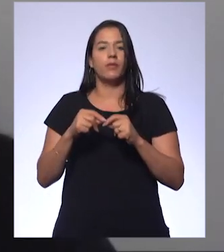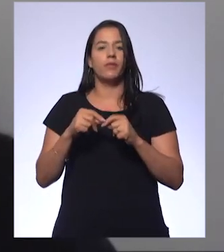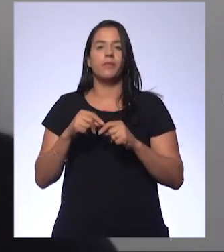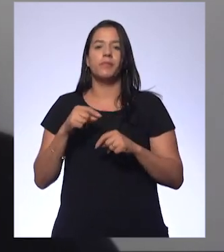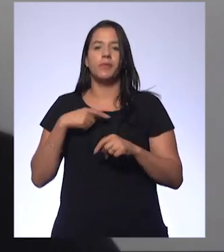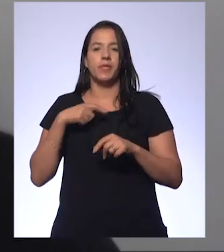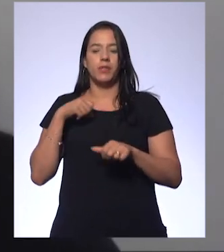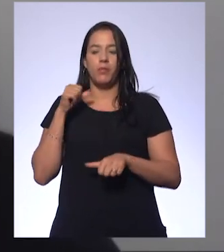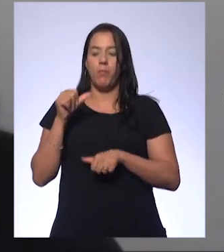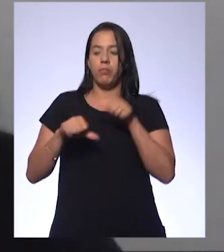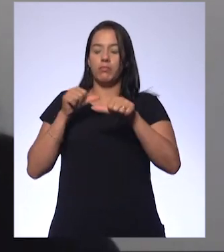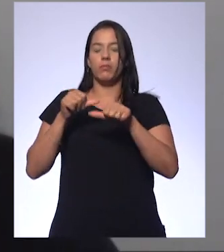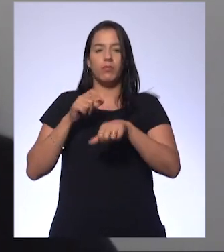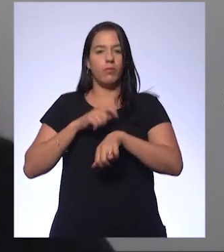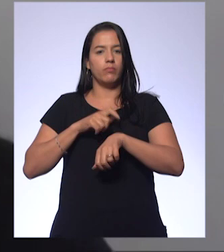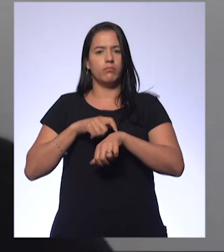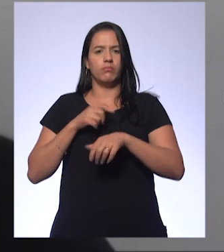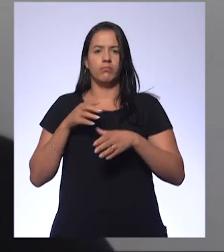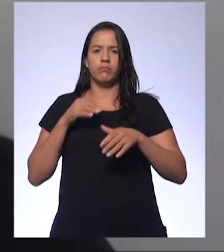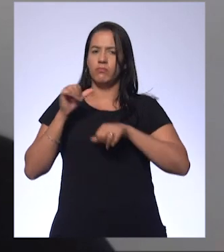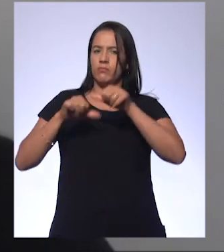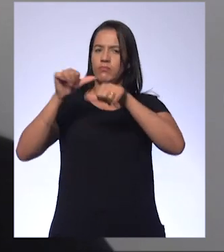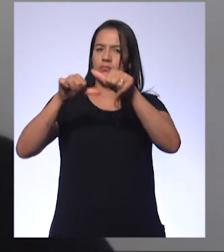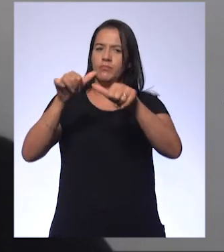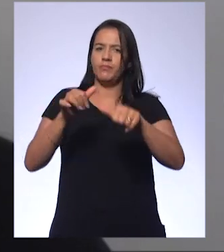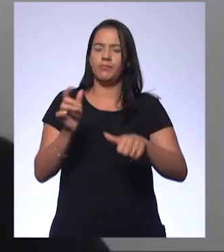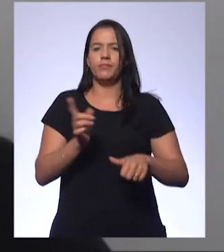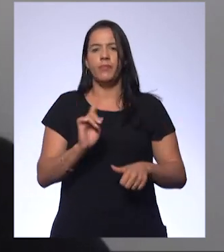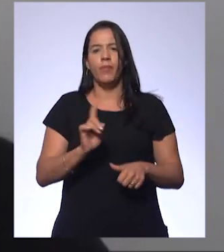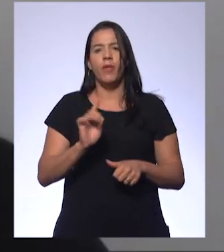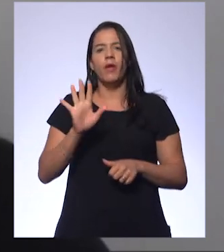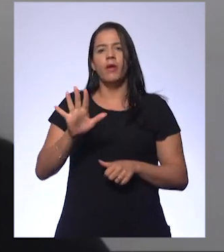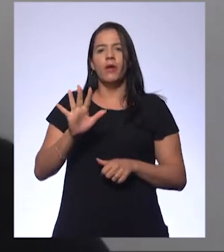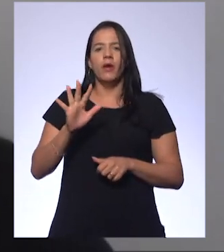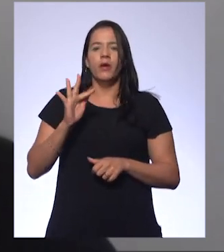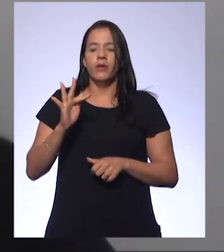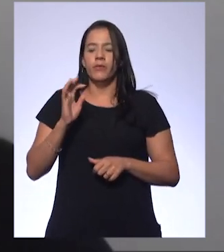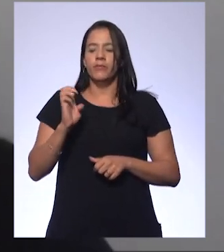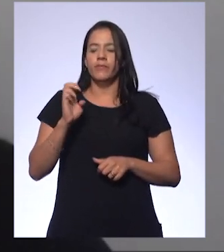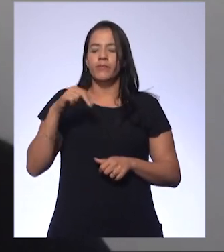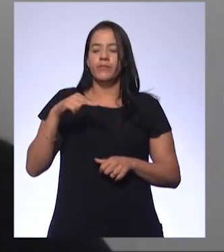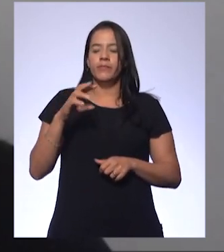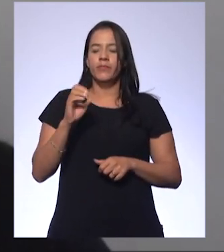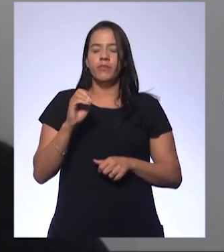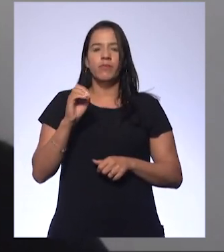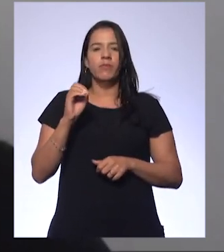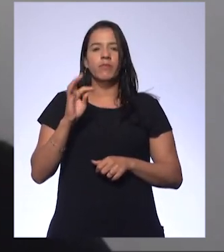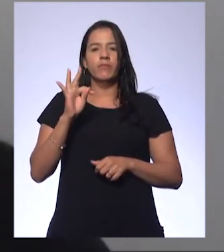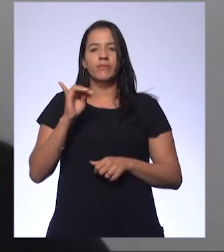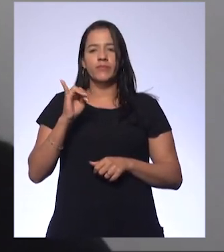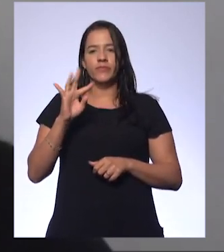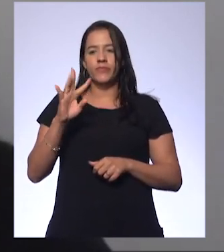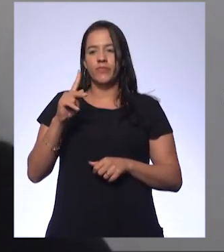não vai variar com o tempo. Agora, e o fenótipo? Né? O que é o fenótipo? O fenótipo são todas as